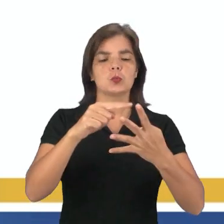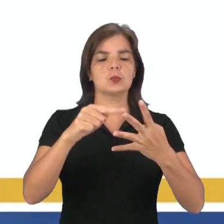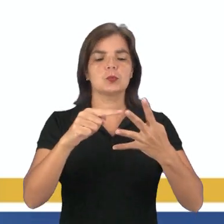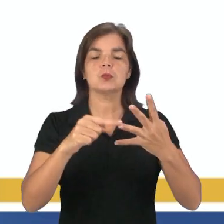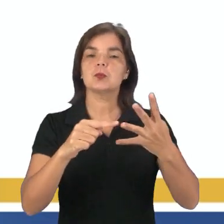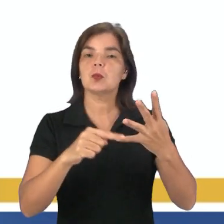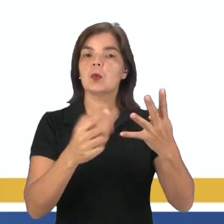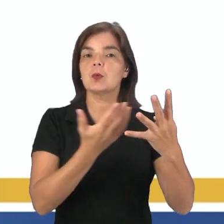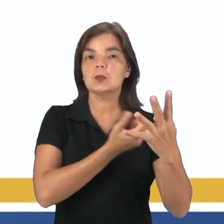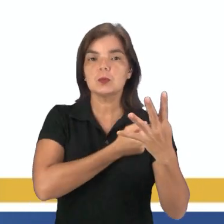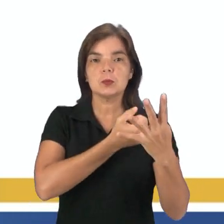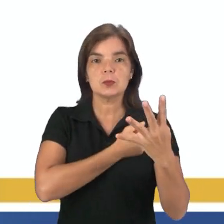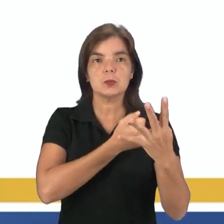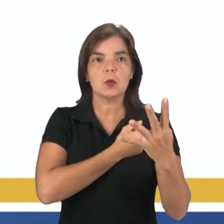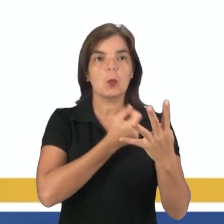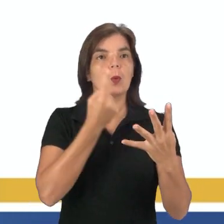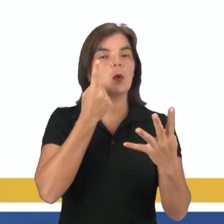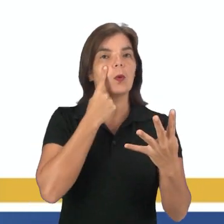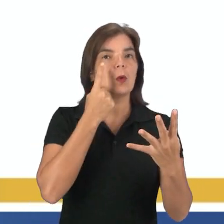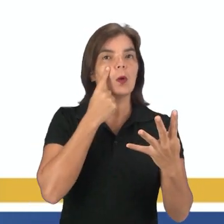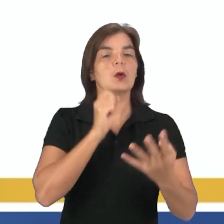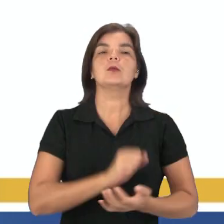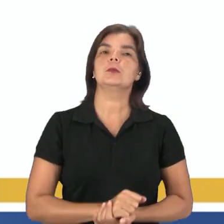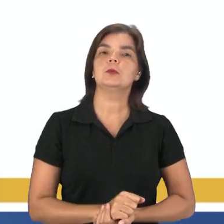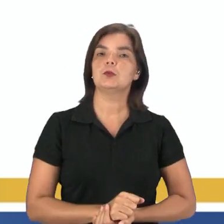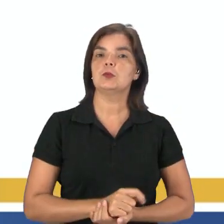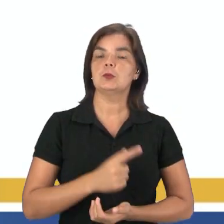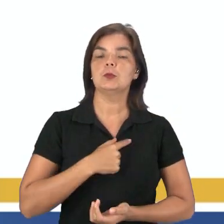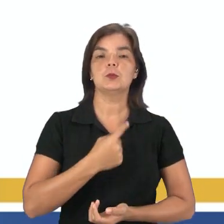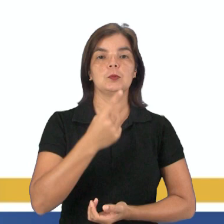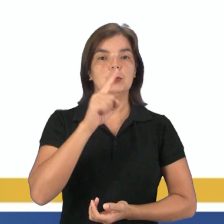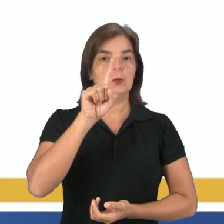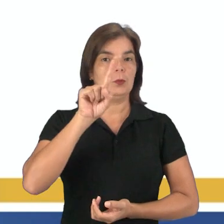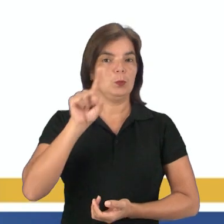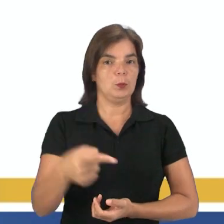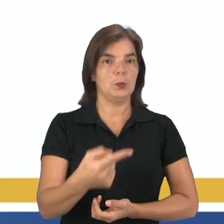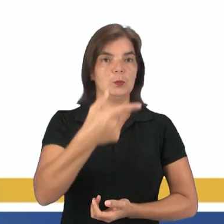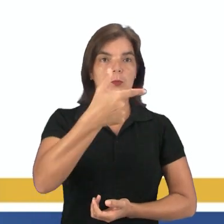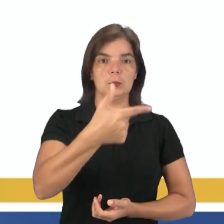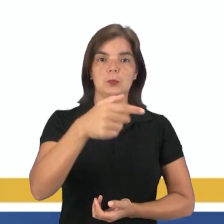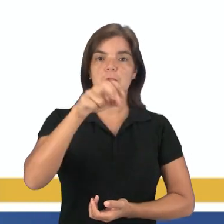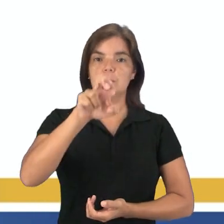4 algarismos. Olha só, eu formei o primeiro número,